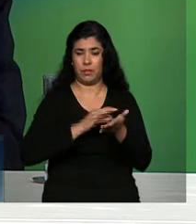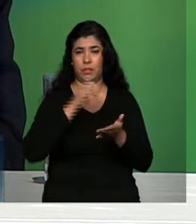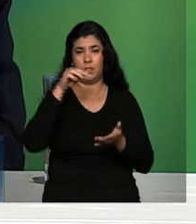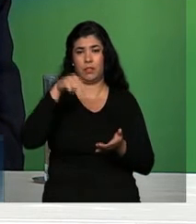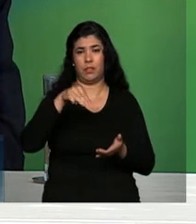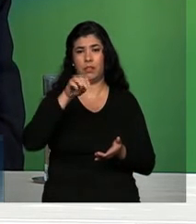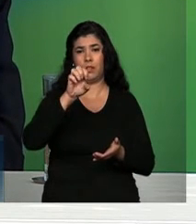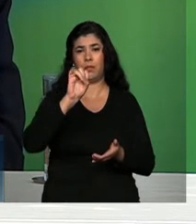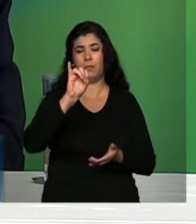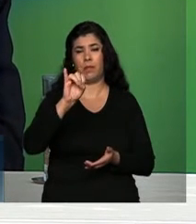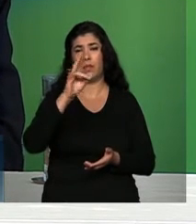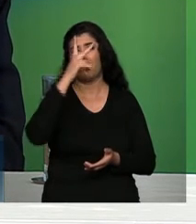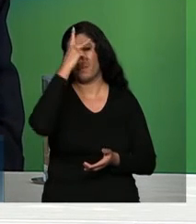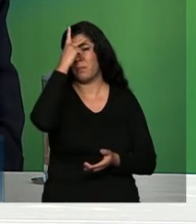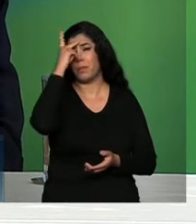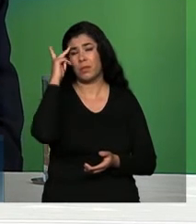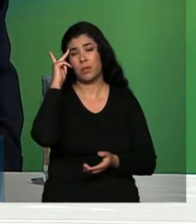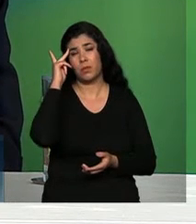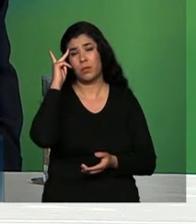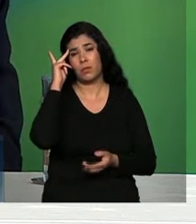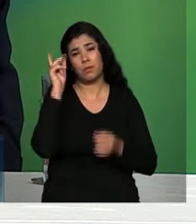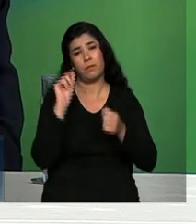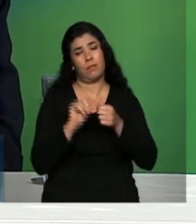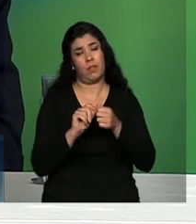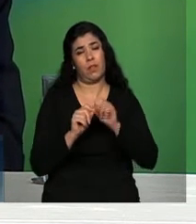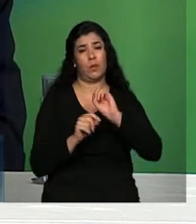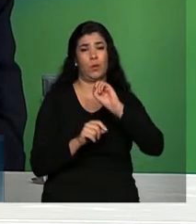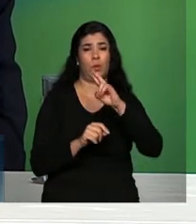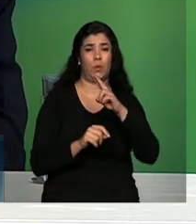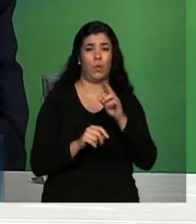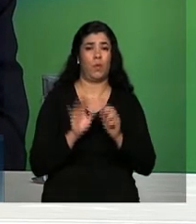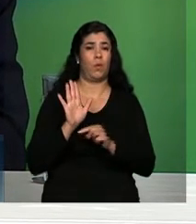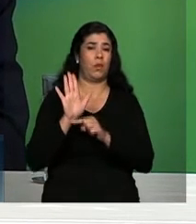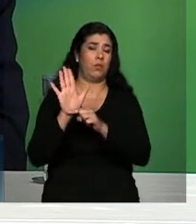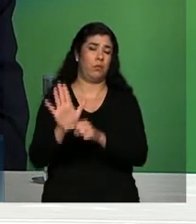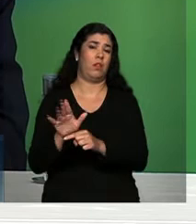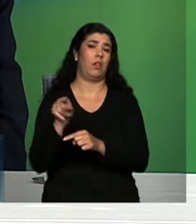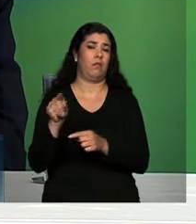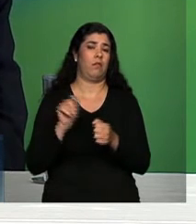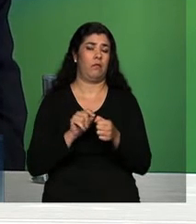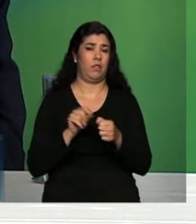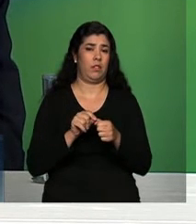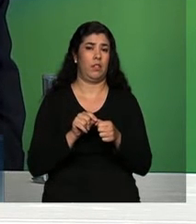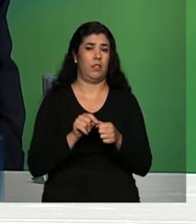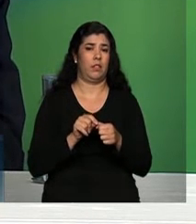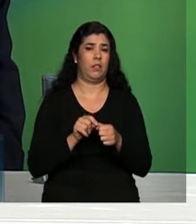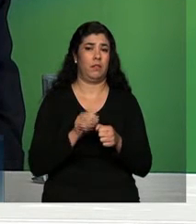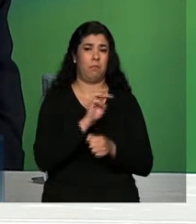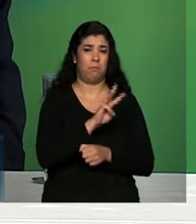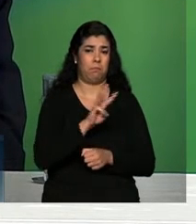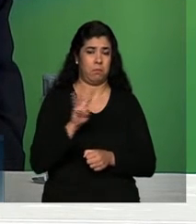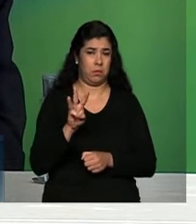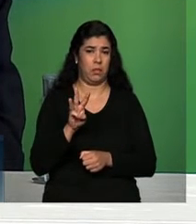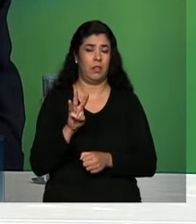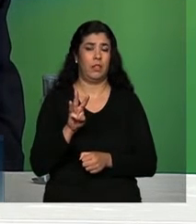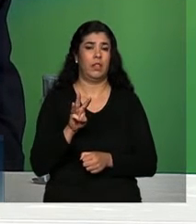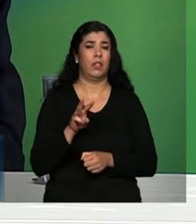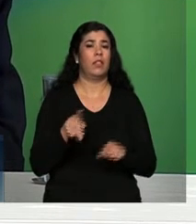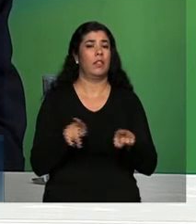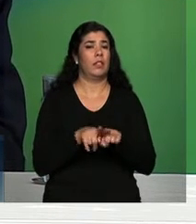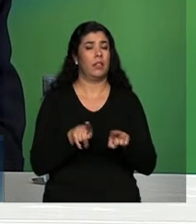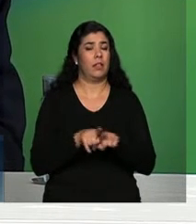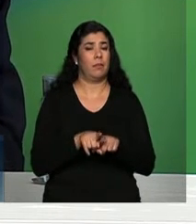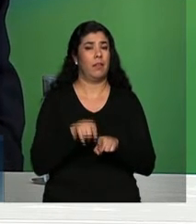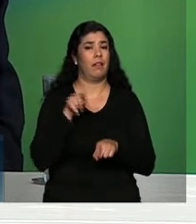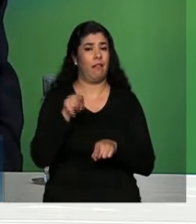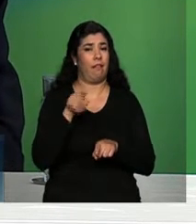alguém fez ou ajudou a fazer. Agora, o sistema foi concebido para que ele também baixasse